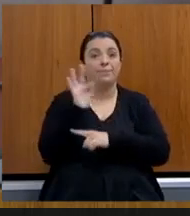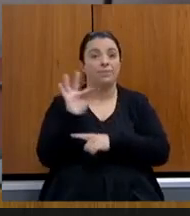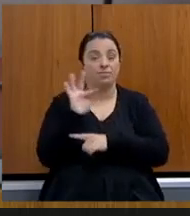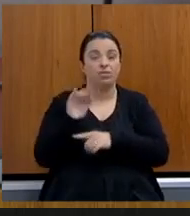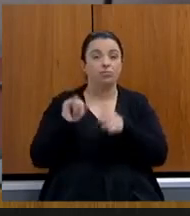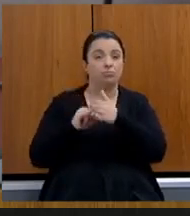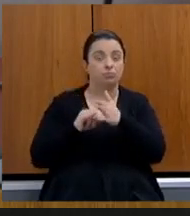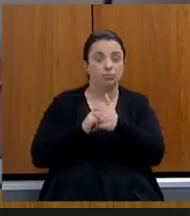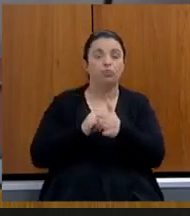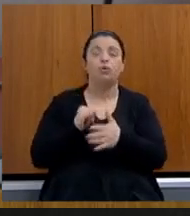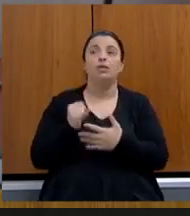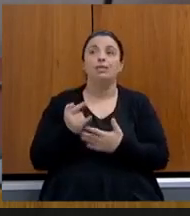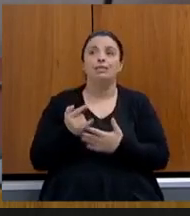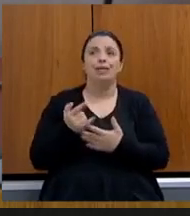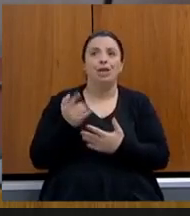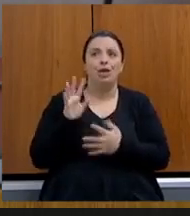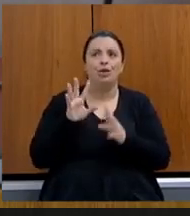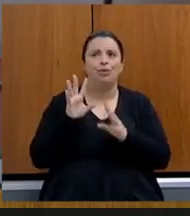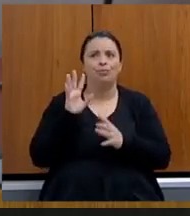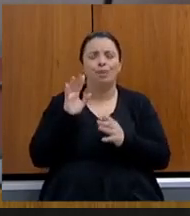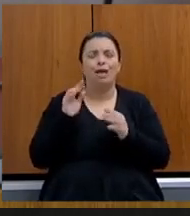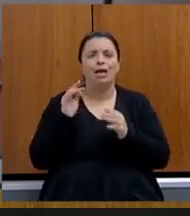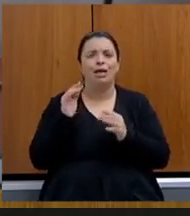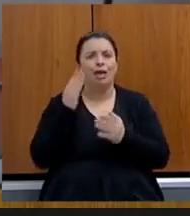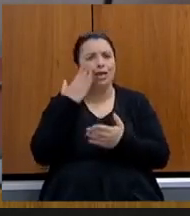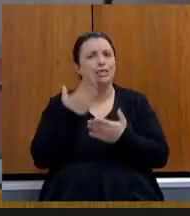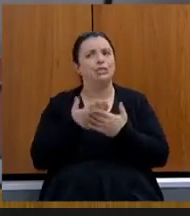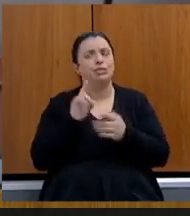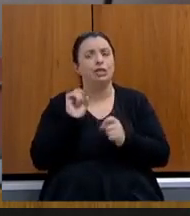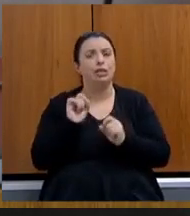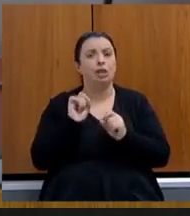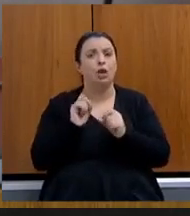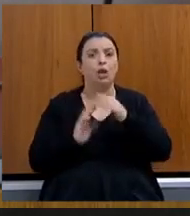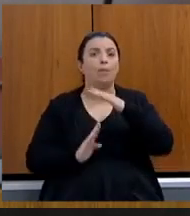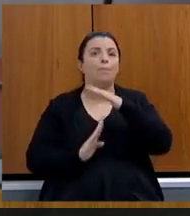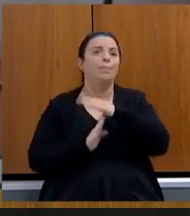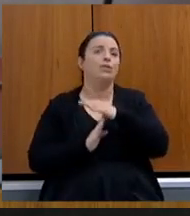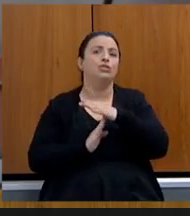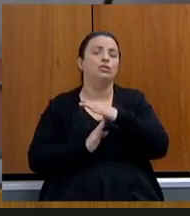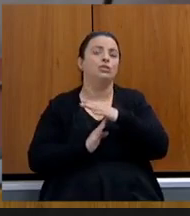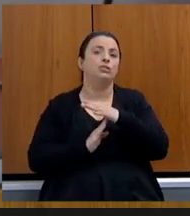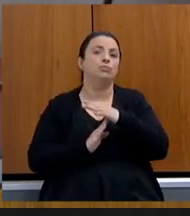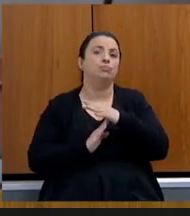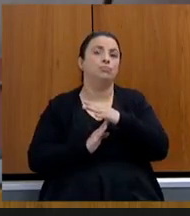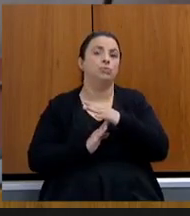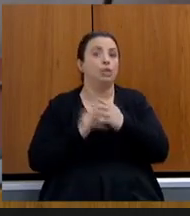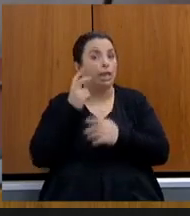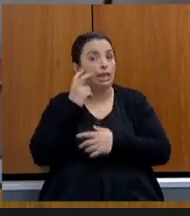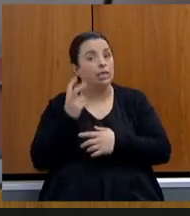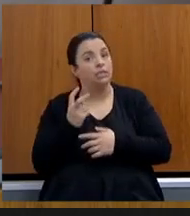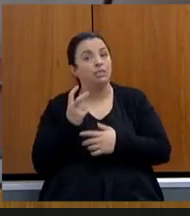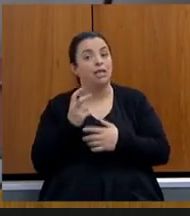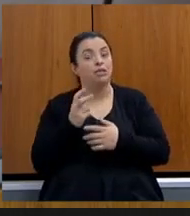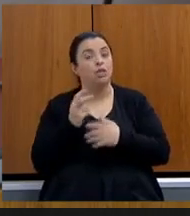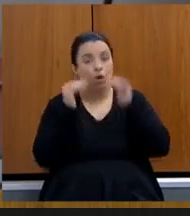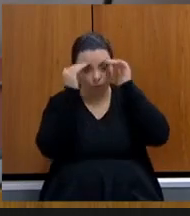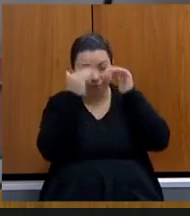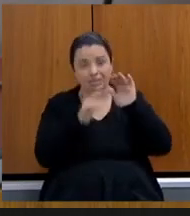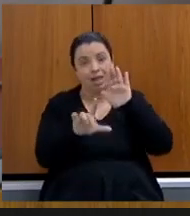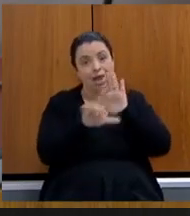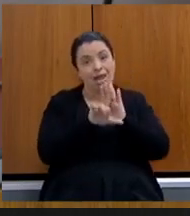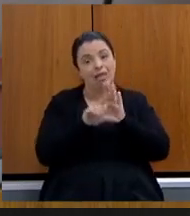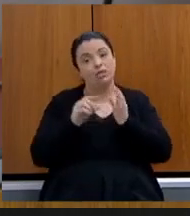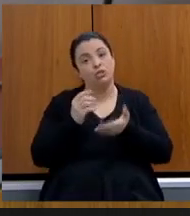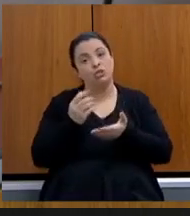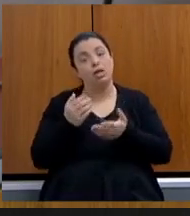da situação em relação à aos limites prudenciais de folha relacionados à lei de responsabilidade fiscal né